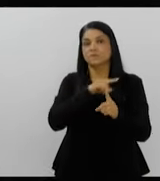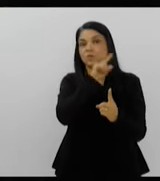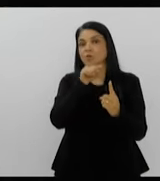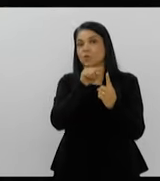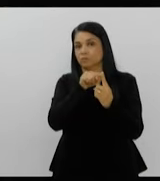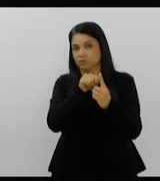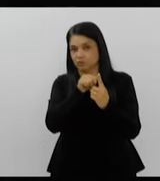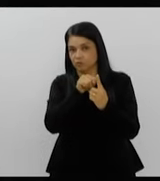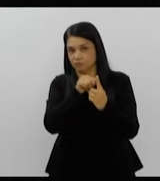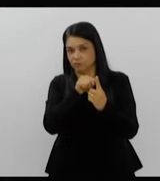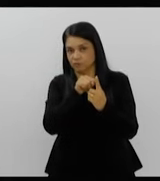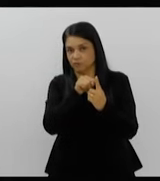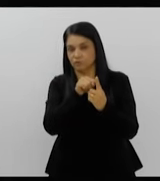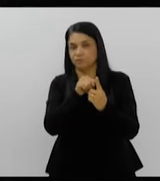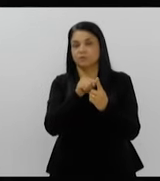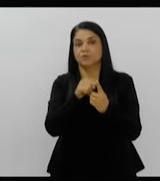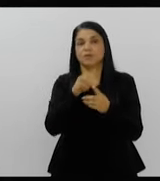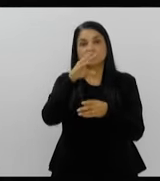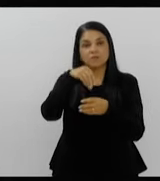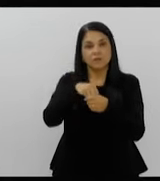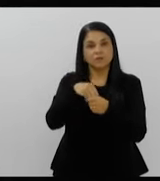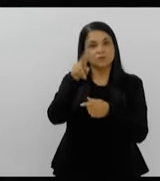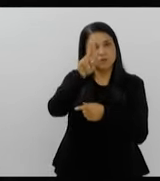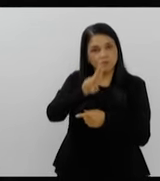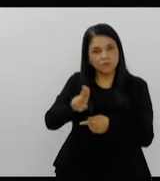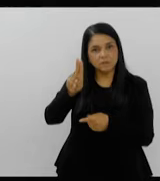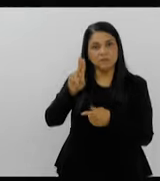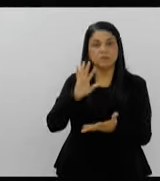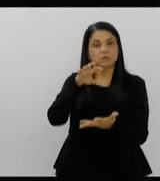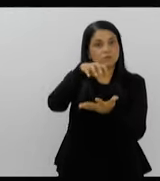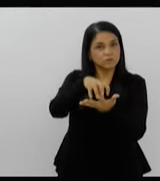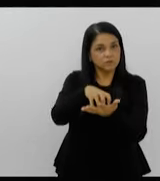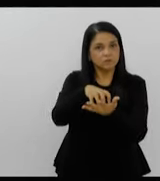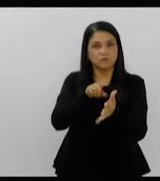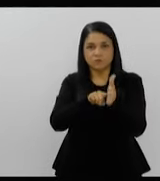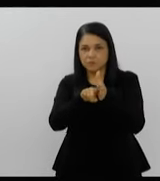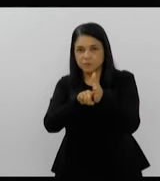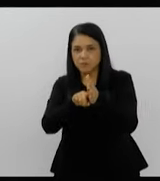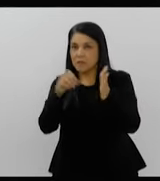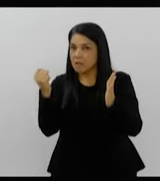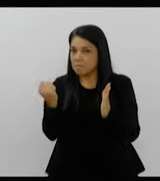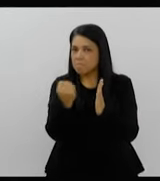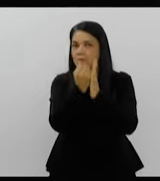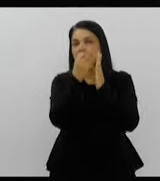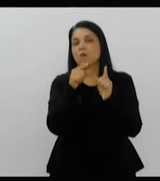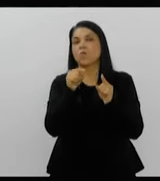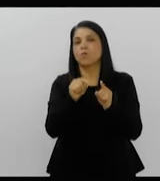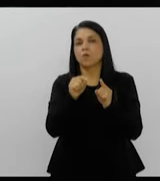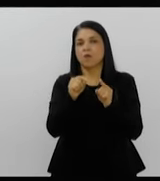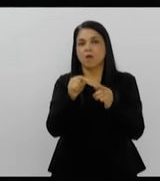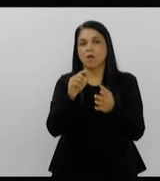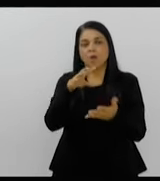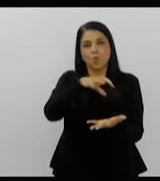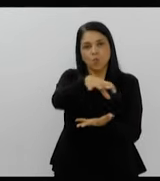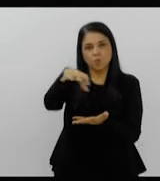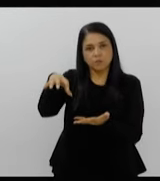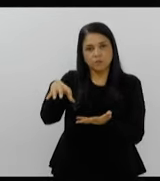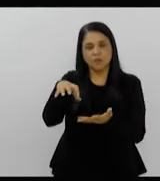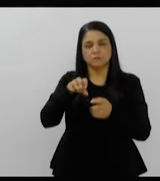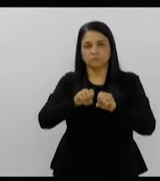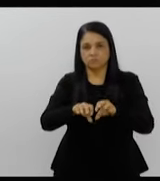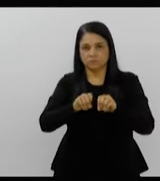só aquilo que se faz nas universidades e nos centros de pesquisa, mas também impacta diretamente as unidades de ensino